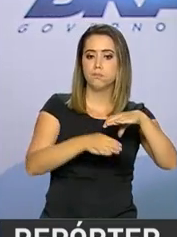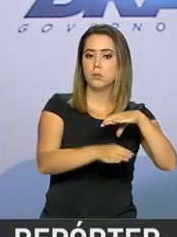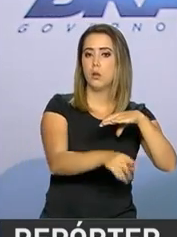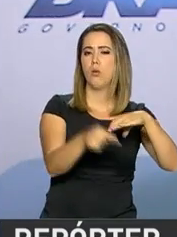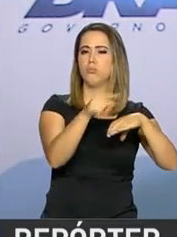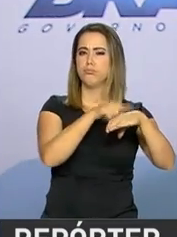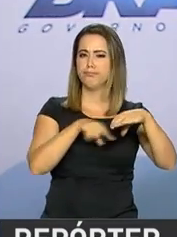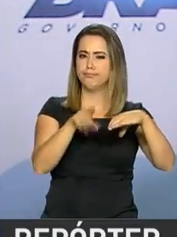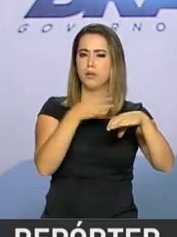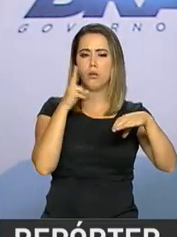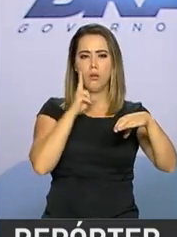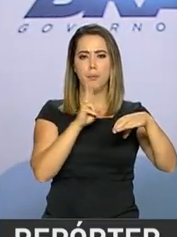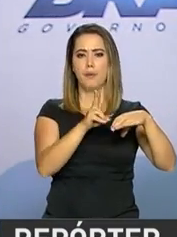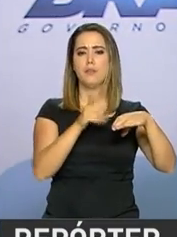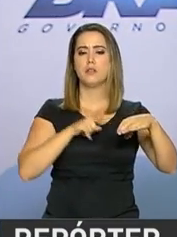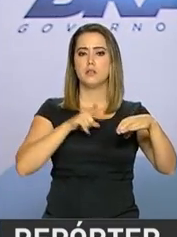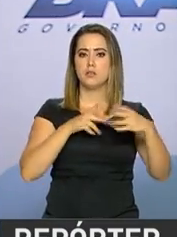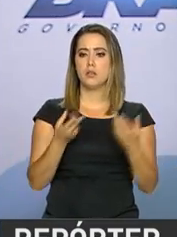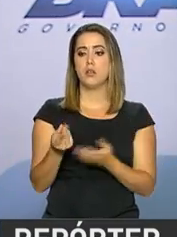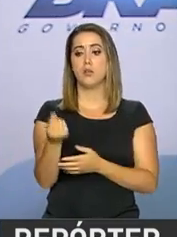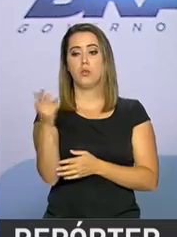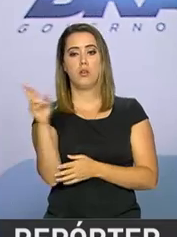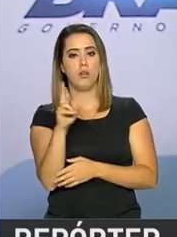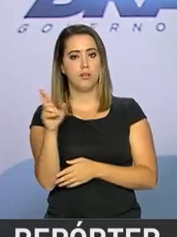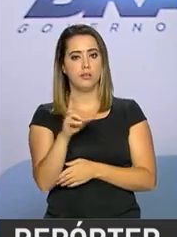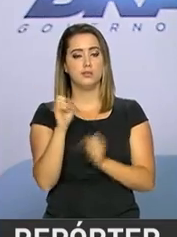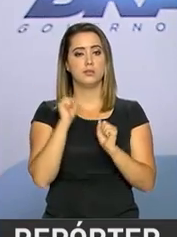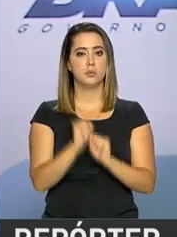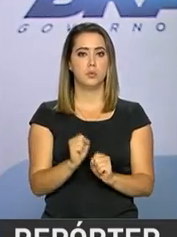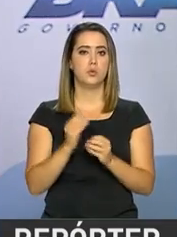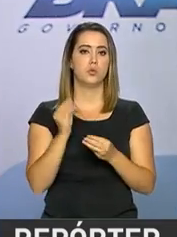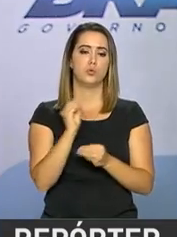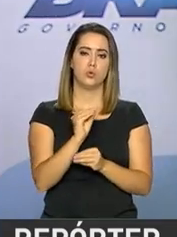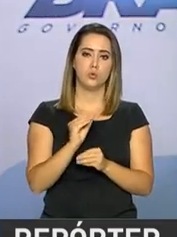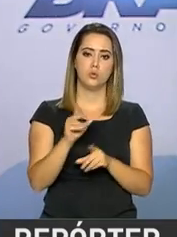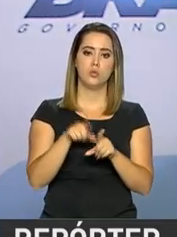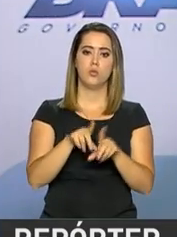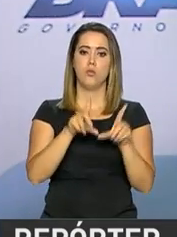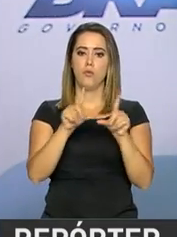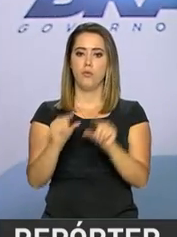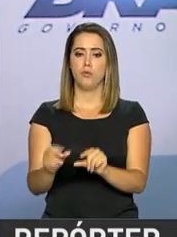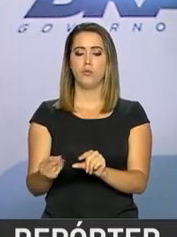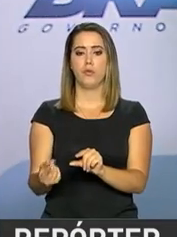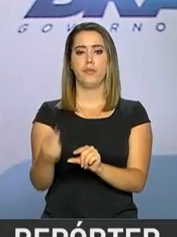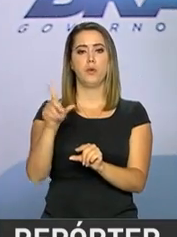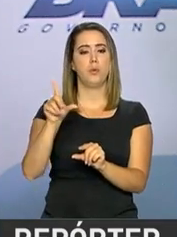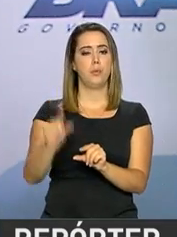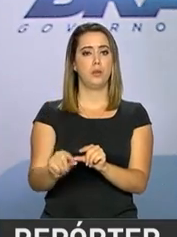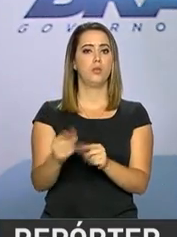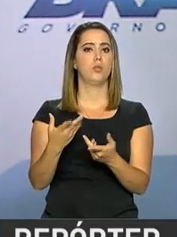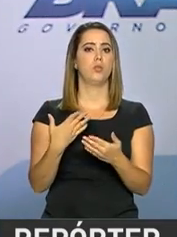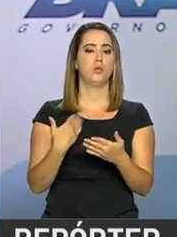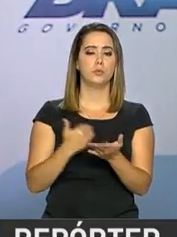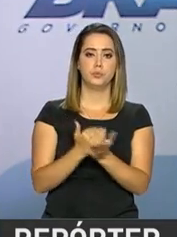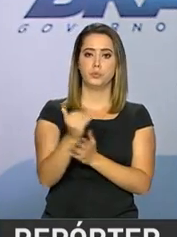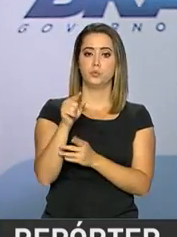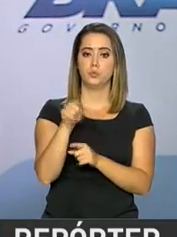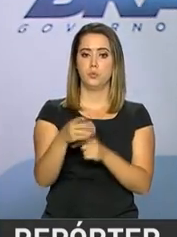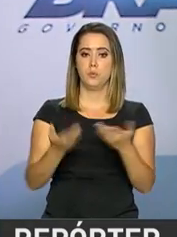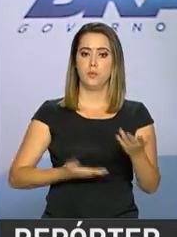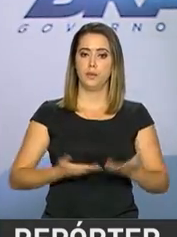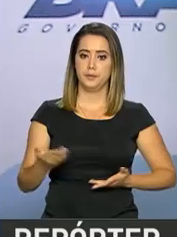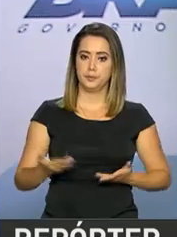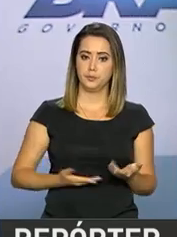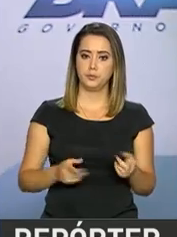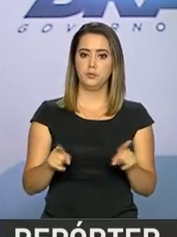reais, horas técnico em reais e, portanto, um custo muito menor de permanência desses serviços